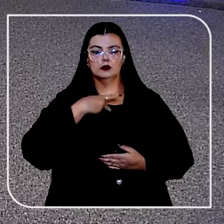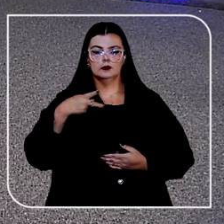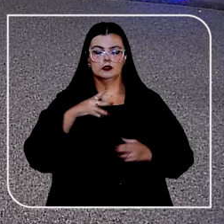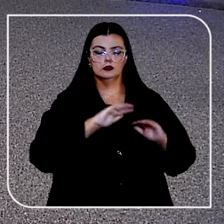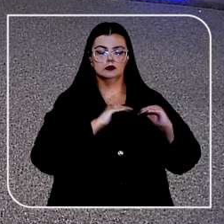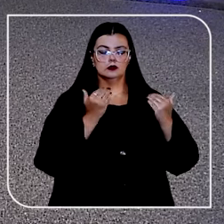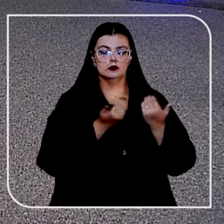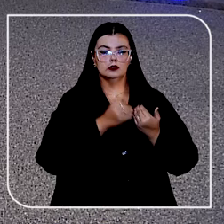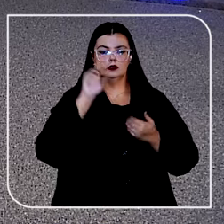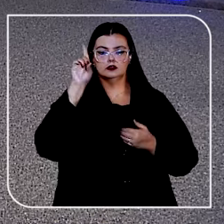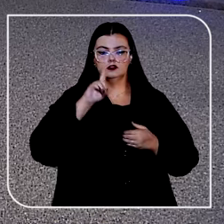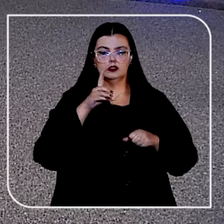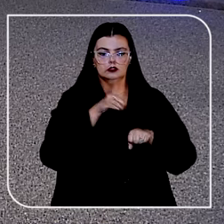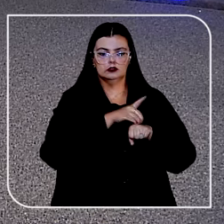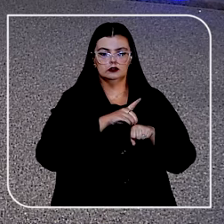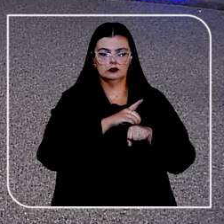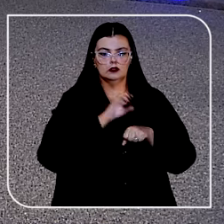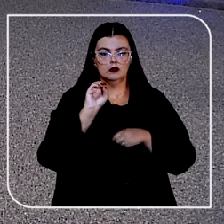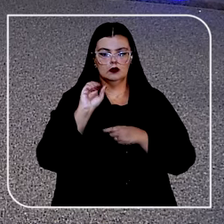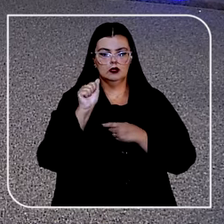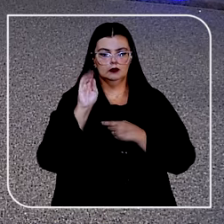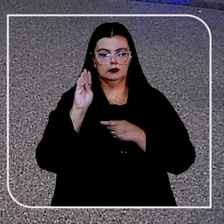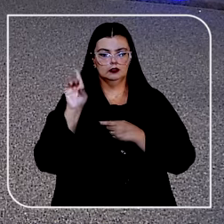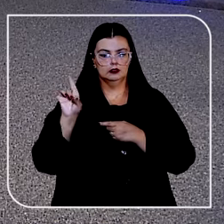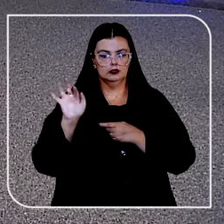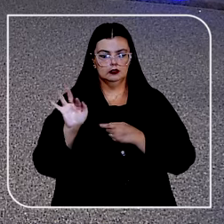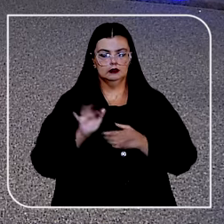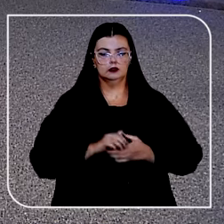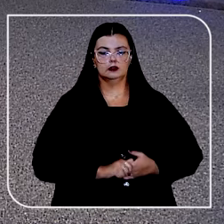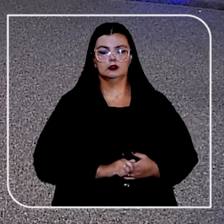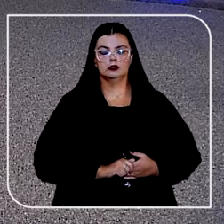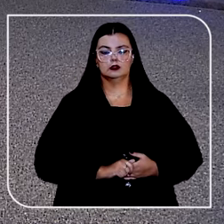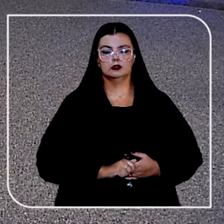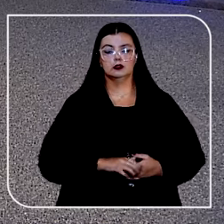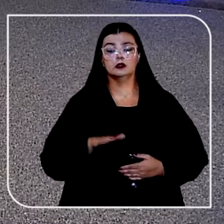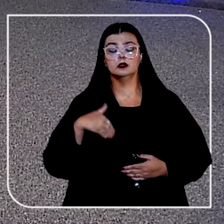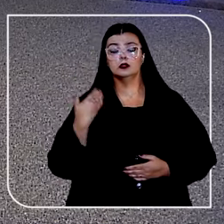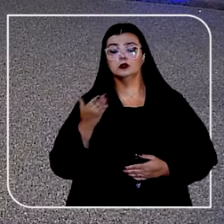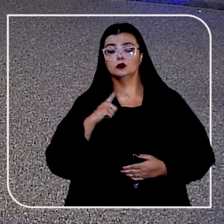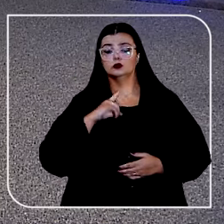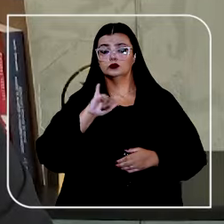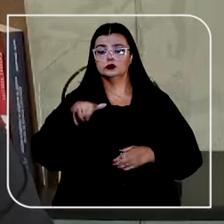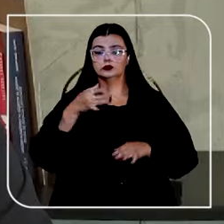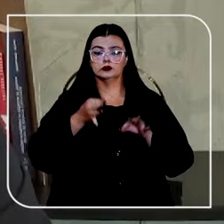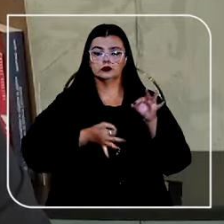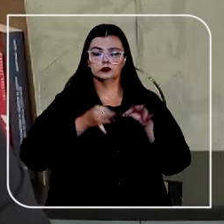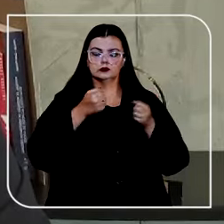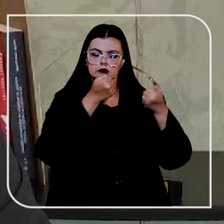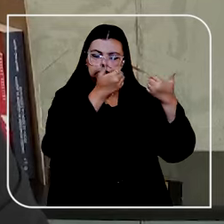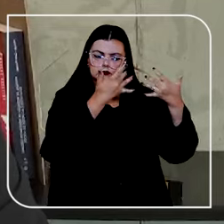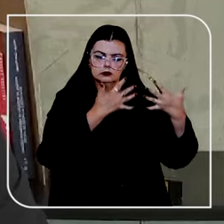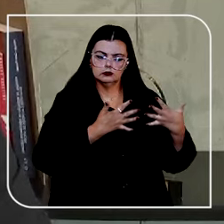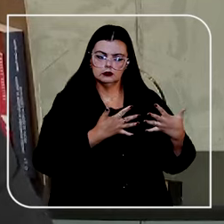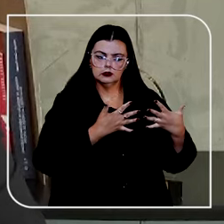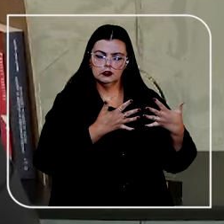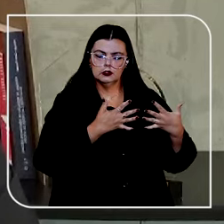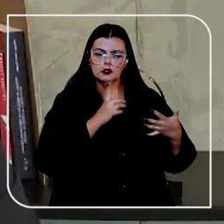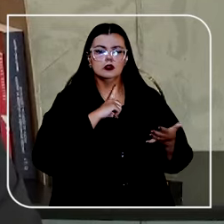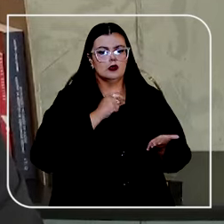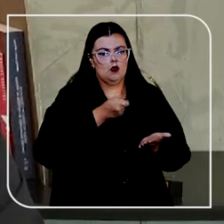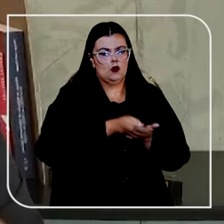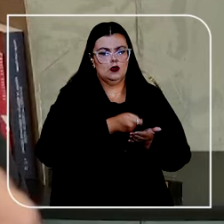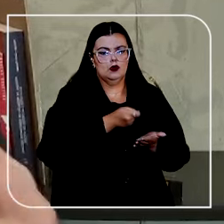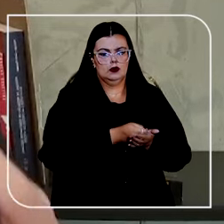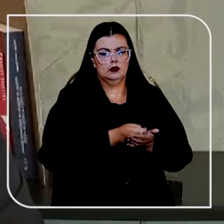presidente da Comissão de direito digital da OAB DF basicamente esse julgamento vai dizer se é